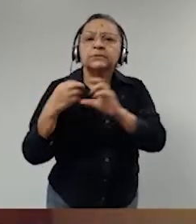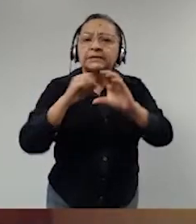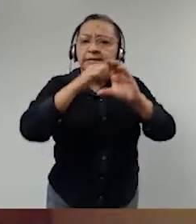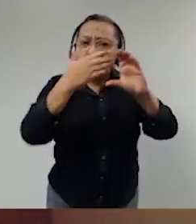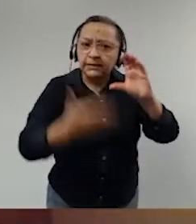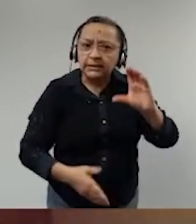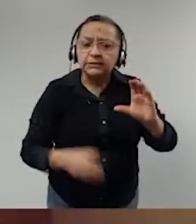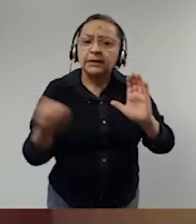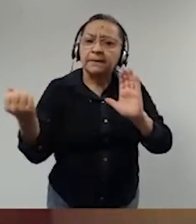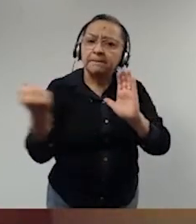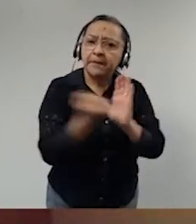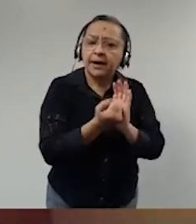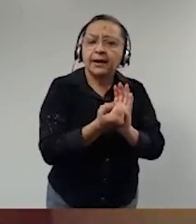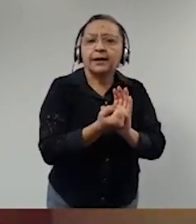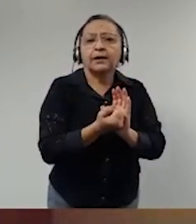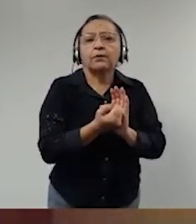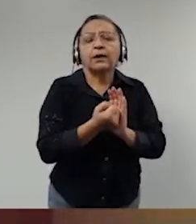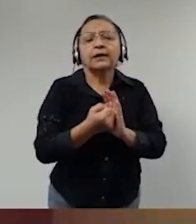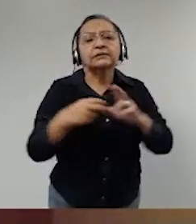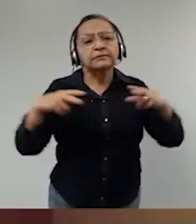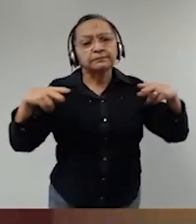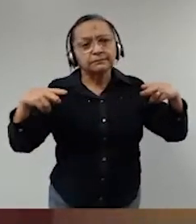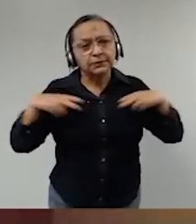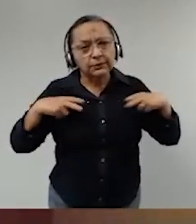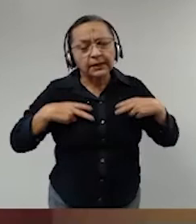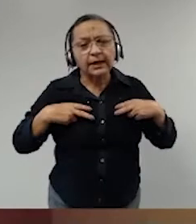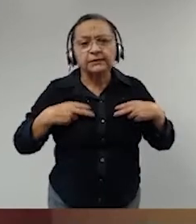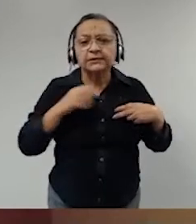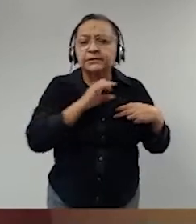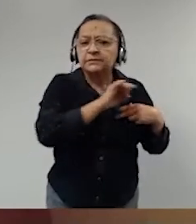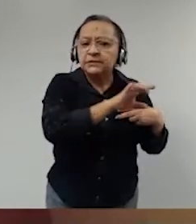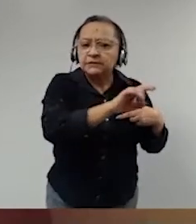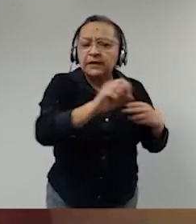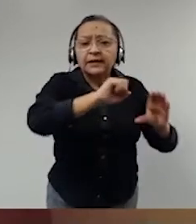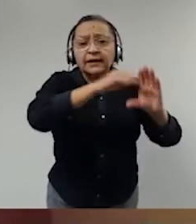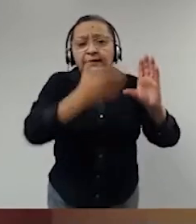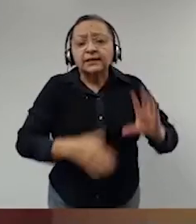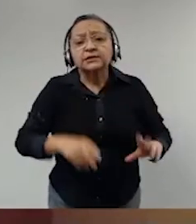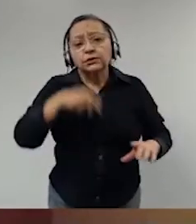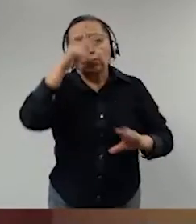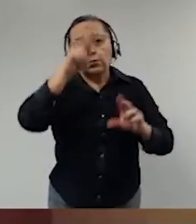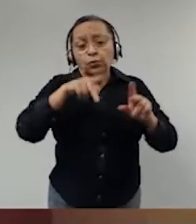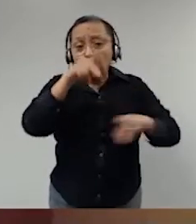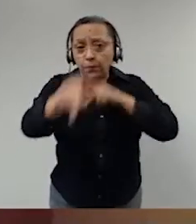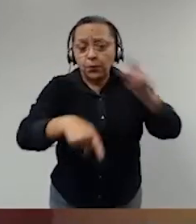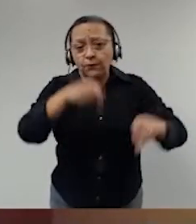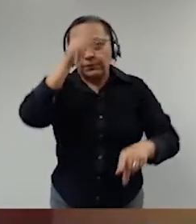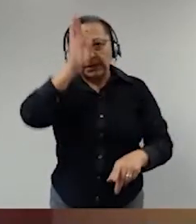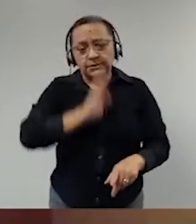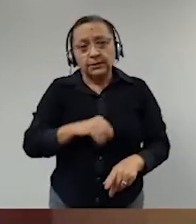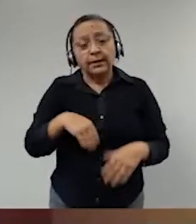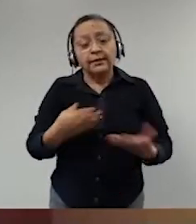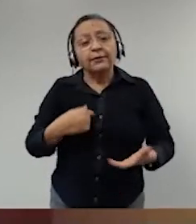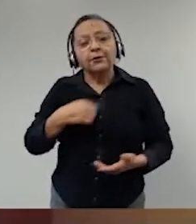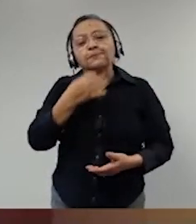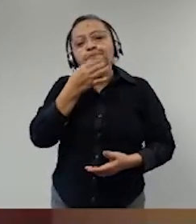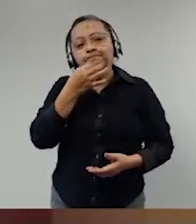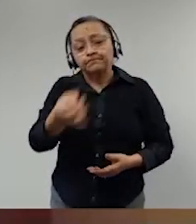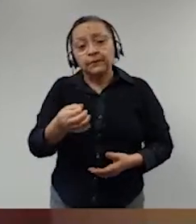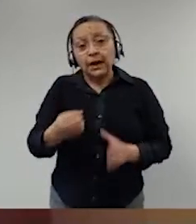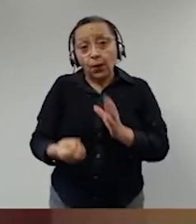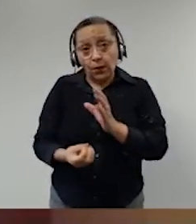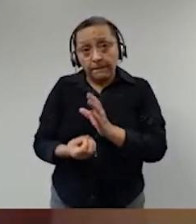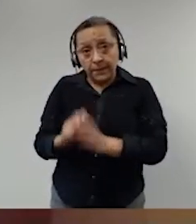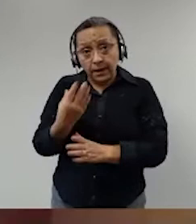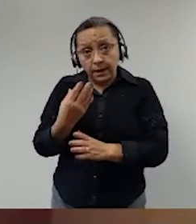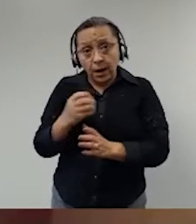marcam as particularidades, especificidades do povo brasileiro. Então vejam que a OAB surge justamente no momento em que há uma virada, e